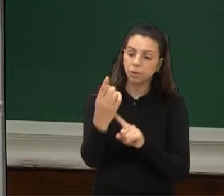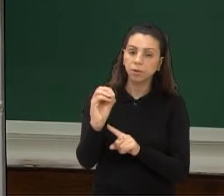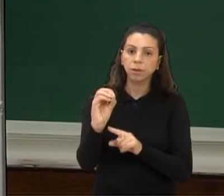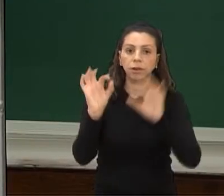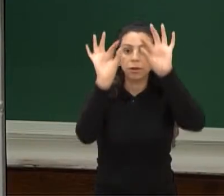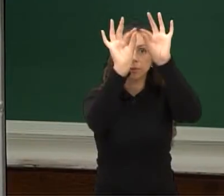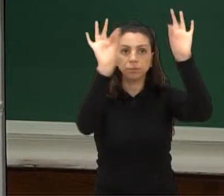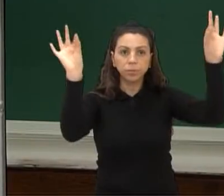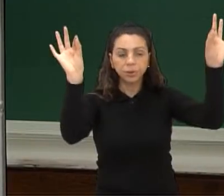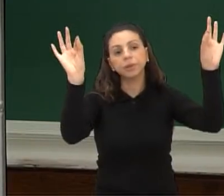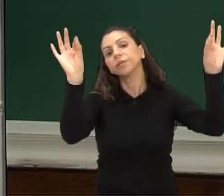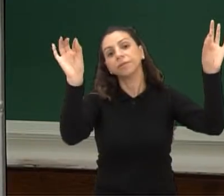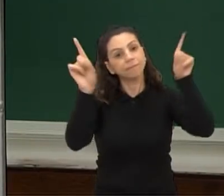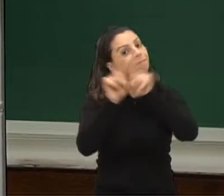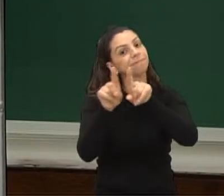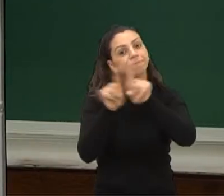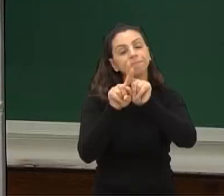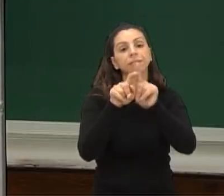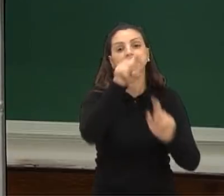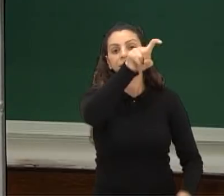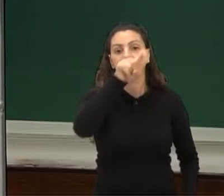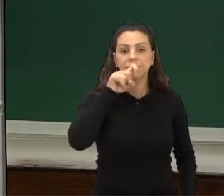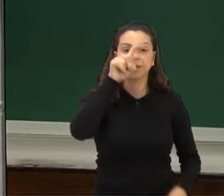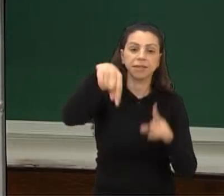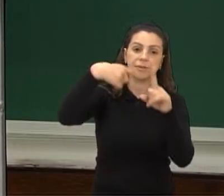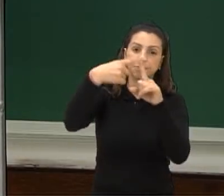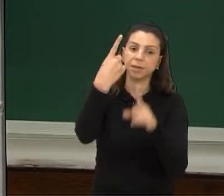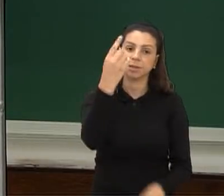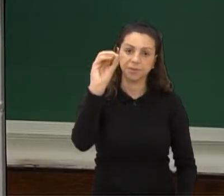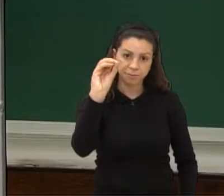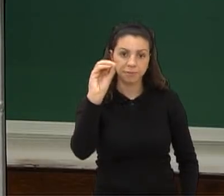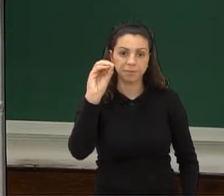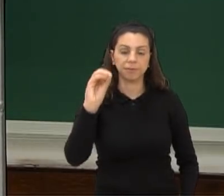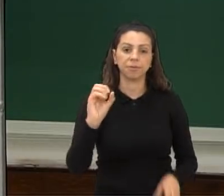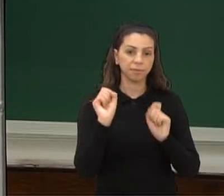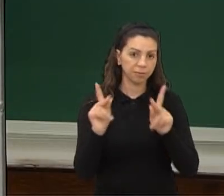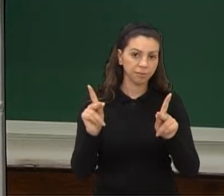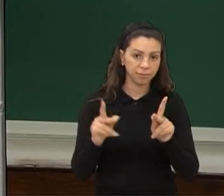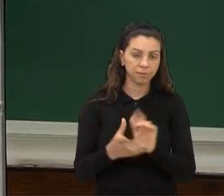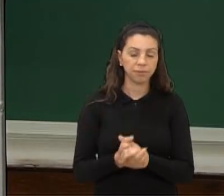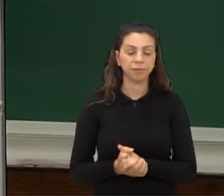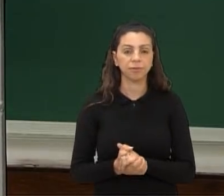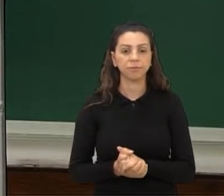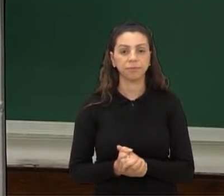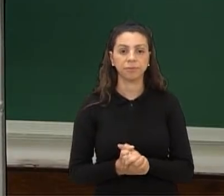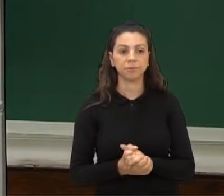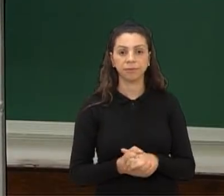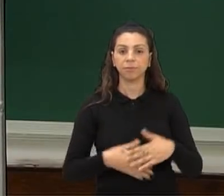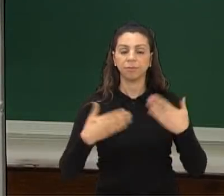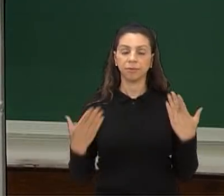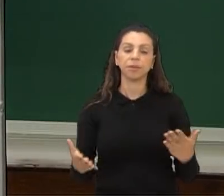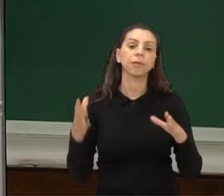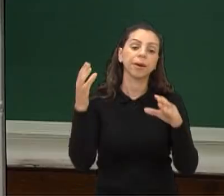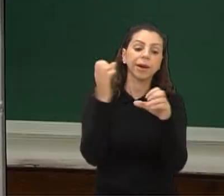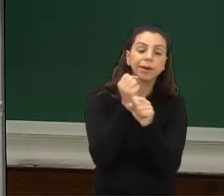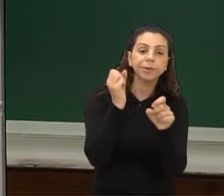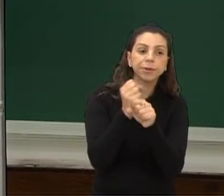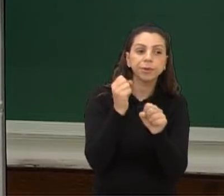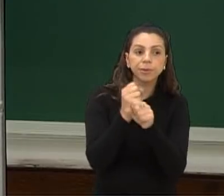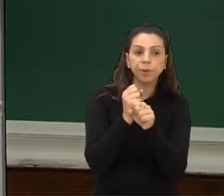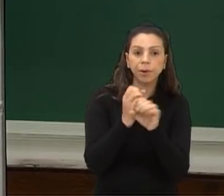e esse lado é exatamente igual a esse também vai ter que valer x. Se esse